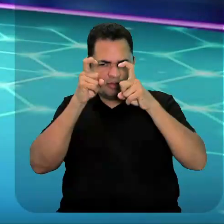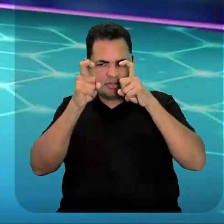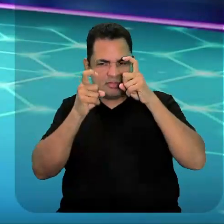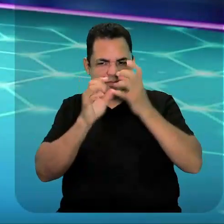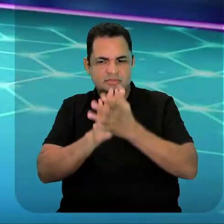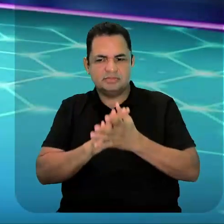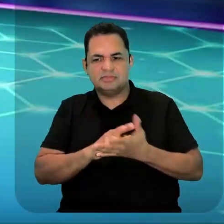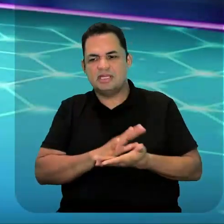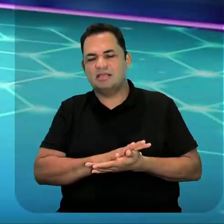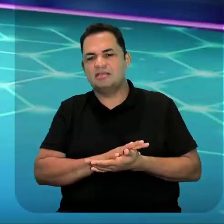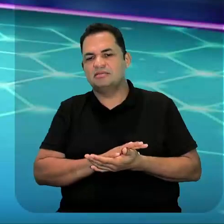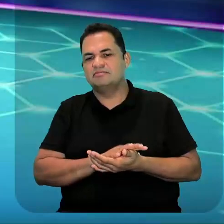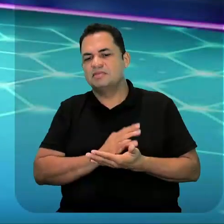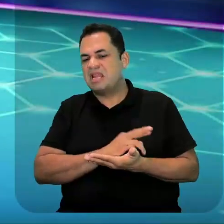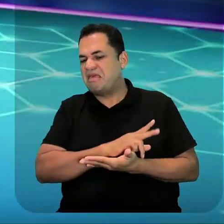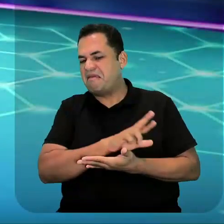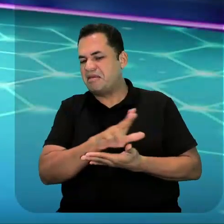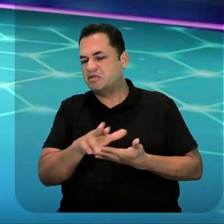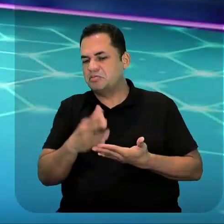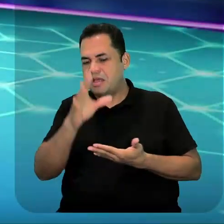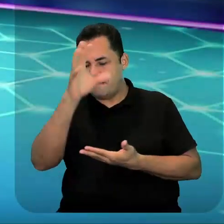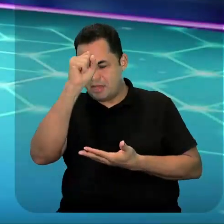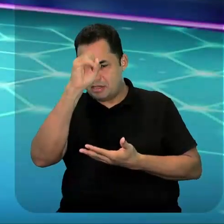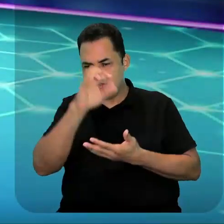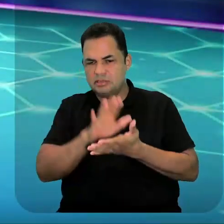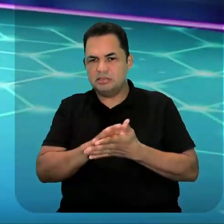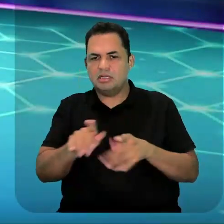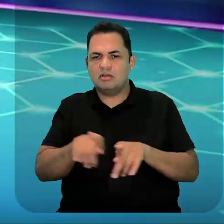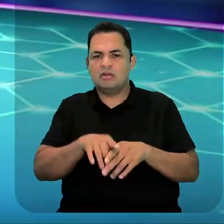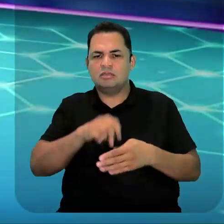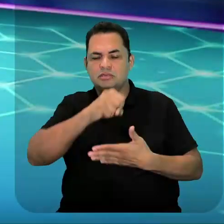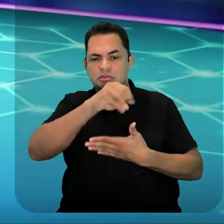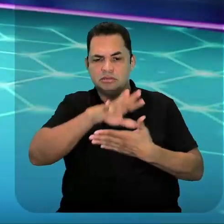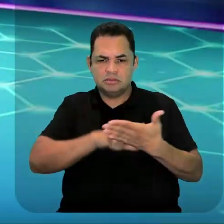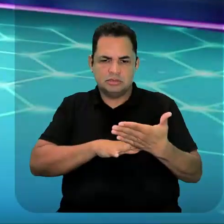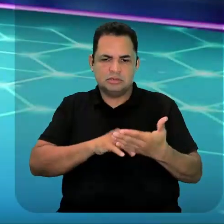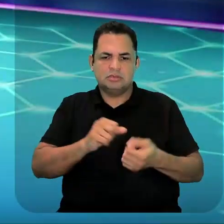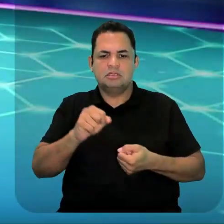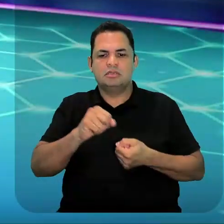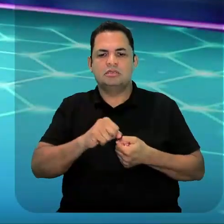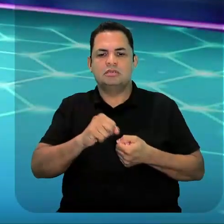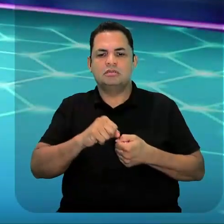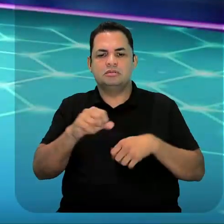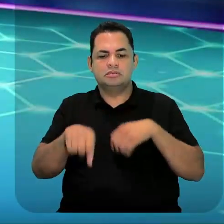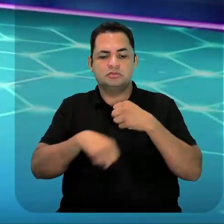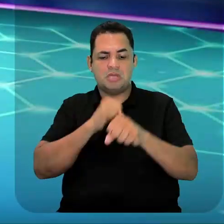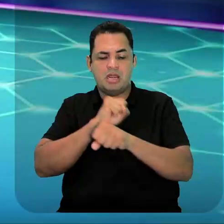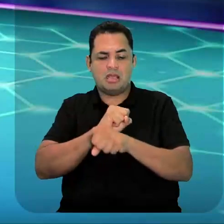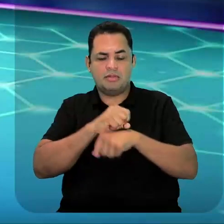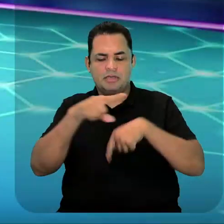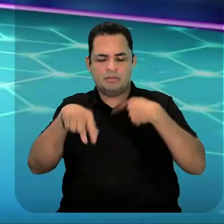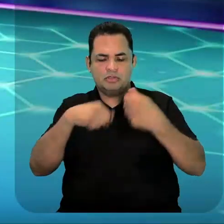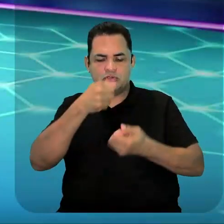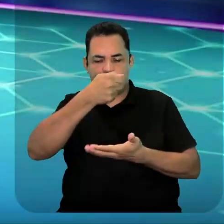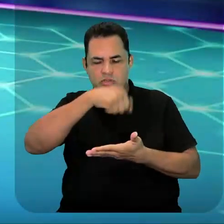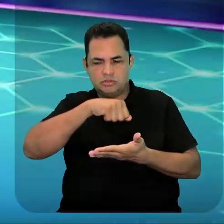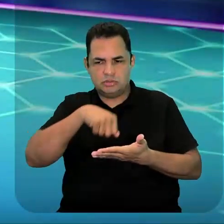nessa unidade 2. E dessa aula, nós temos a atividade. Vai lá fazer que eu vou esperar você aqui para a gente fazer a